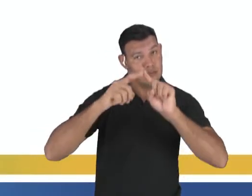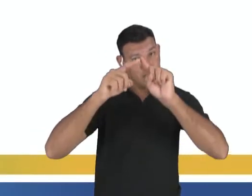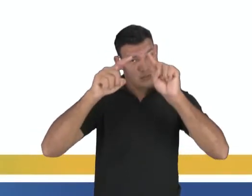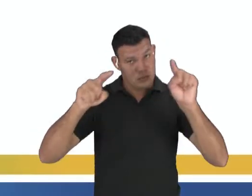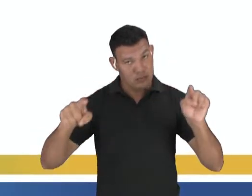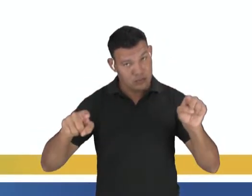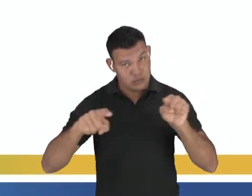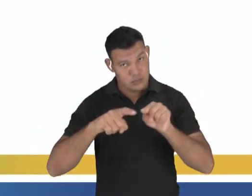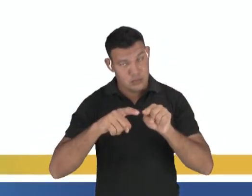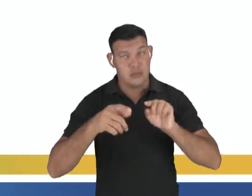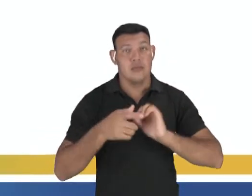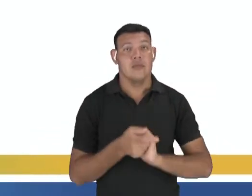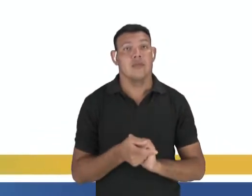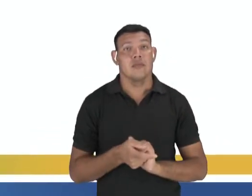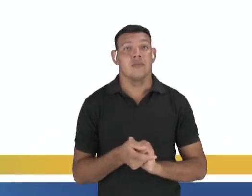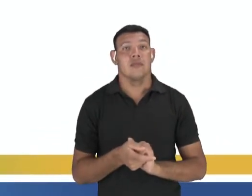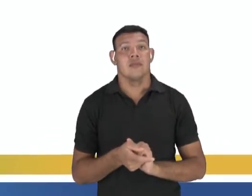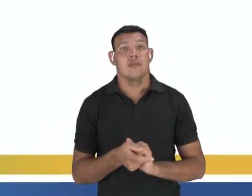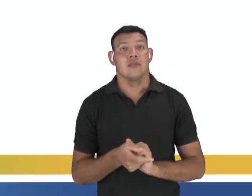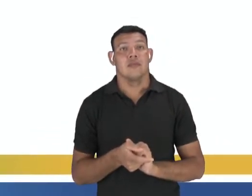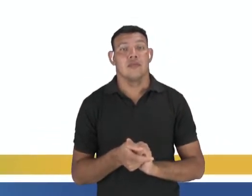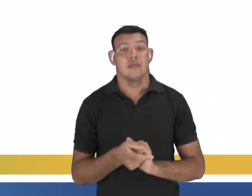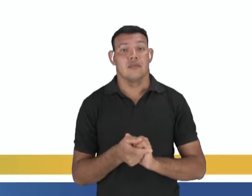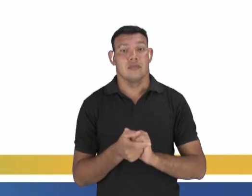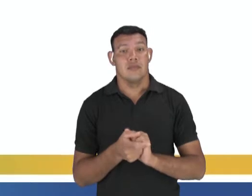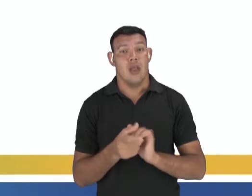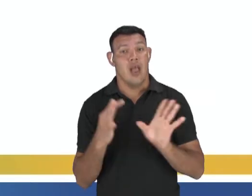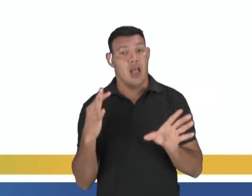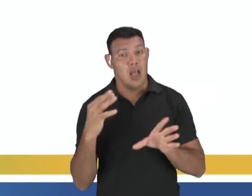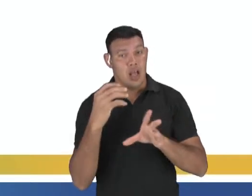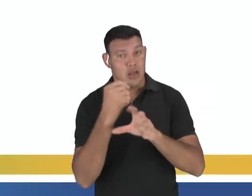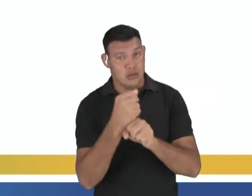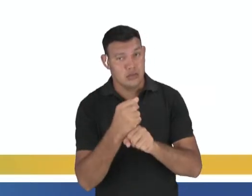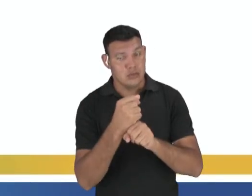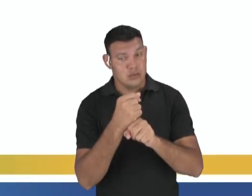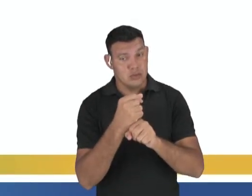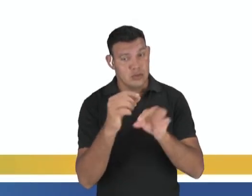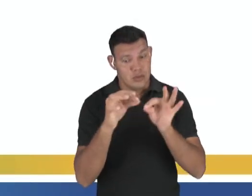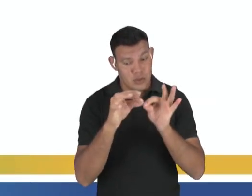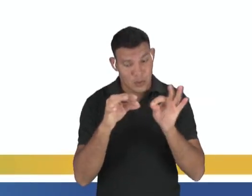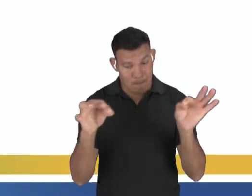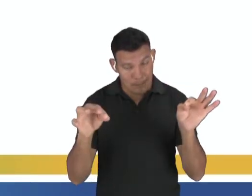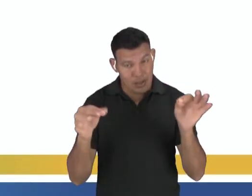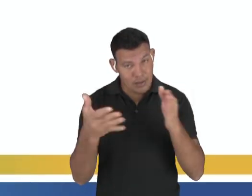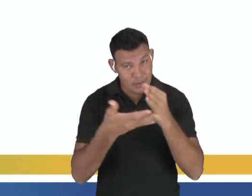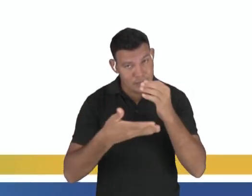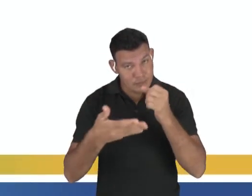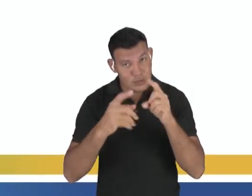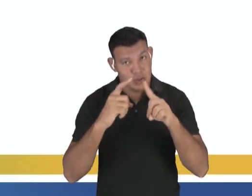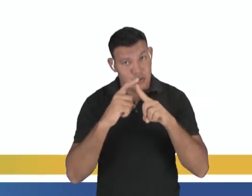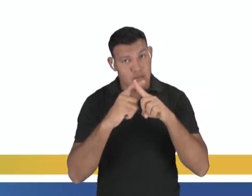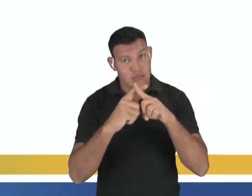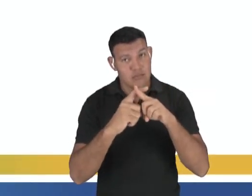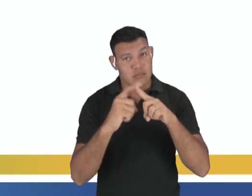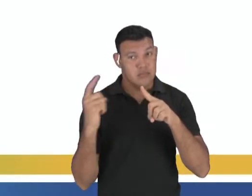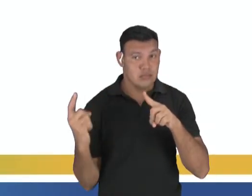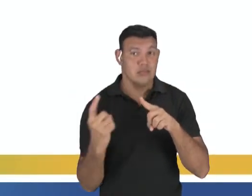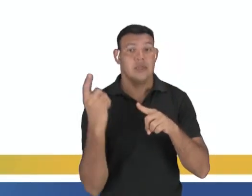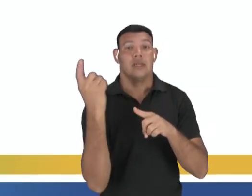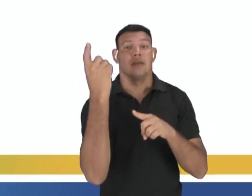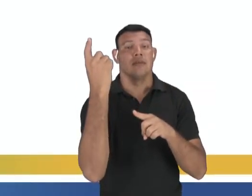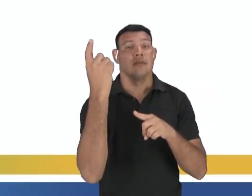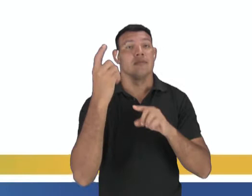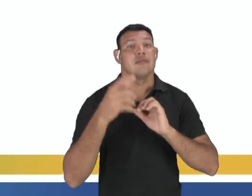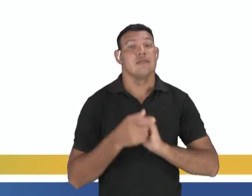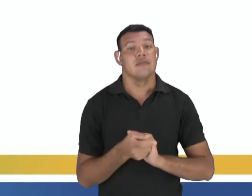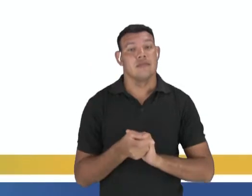né, é dado pelo produto da medida de sua base multiplicado pela altura relativa